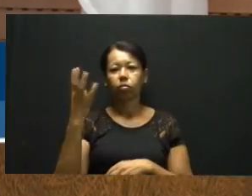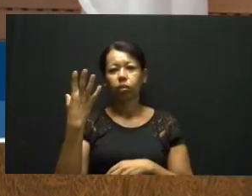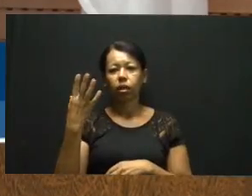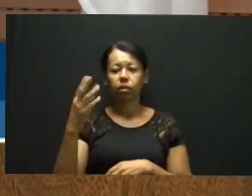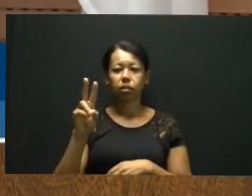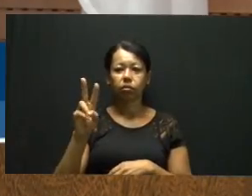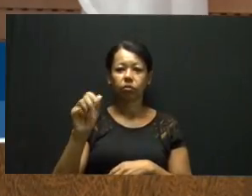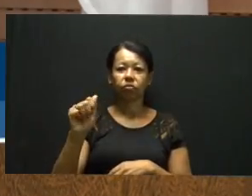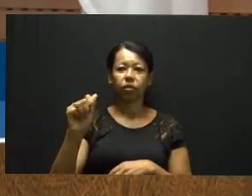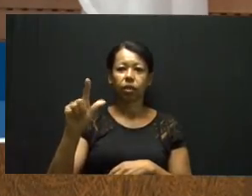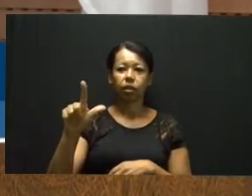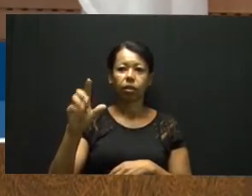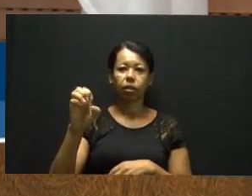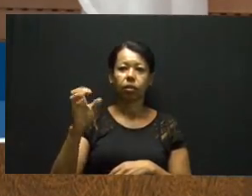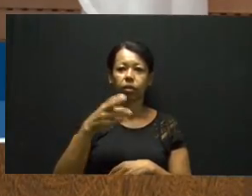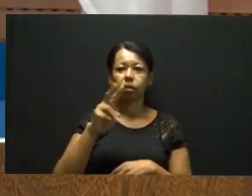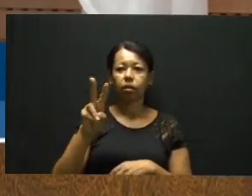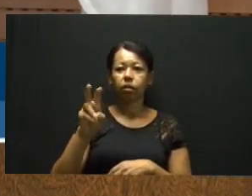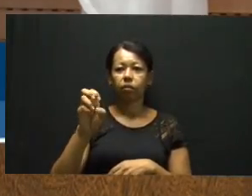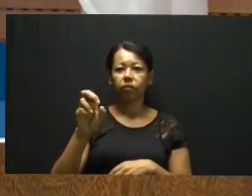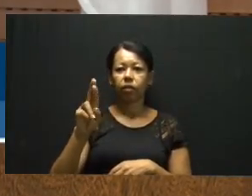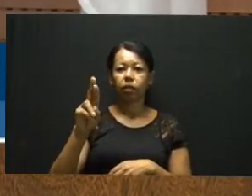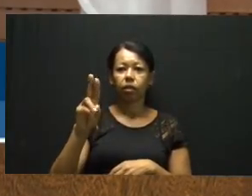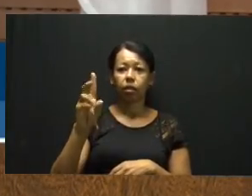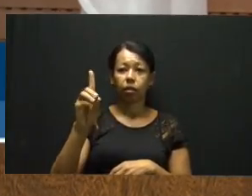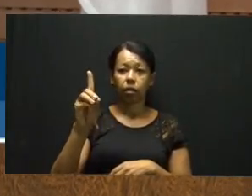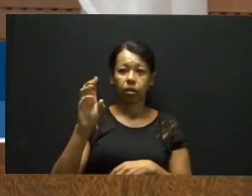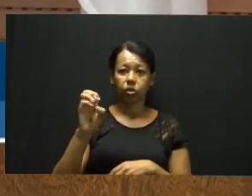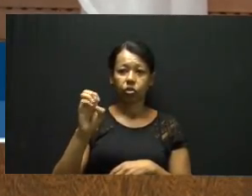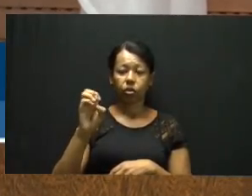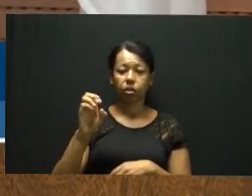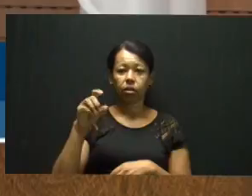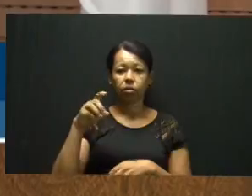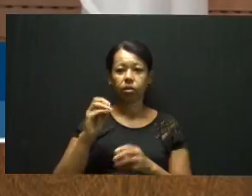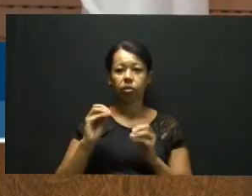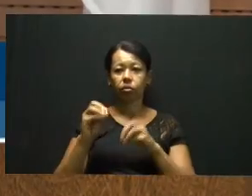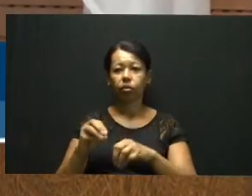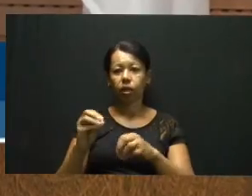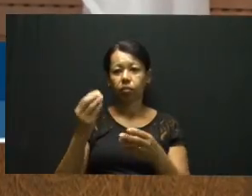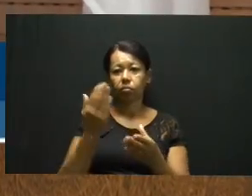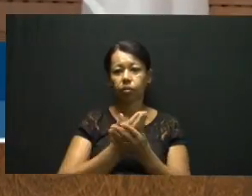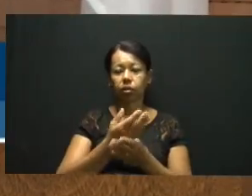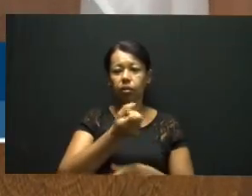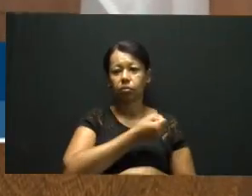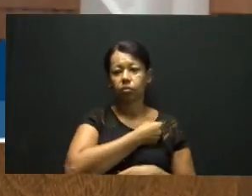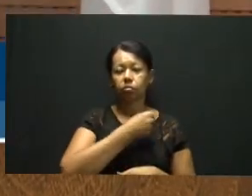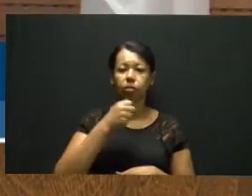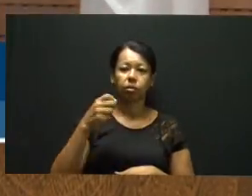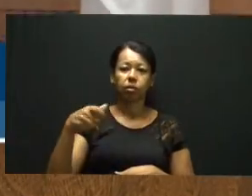Vale Verde. Requeiro ainda que seja pensado o auto do processo número